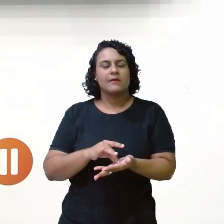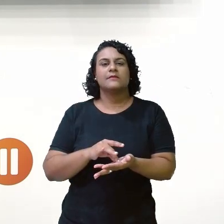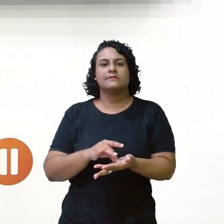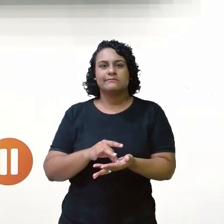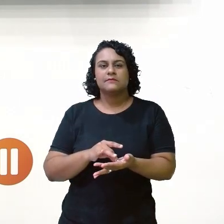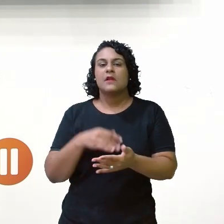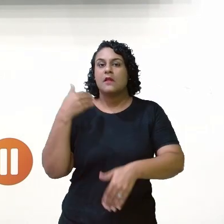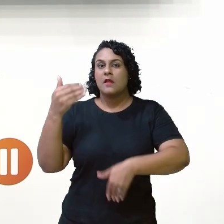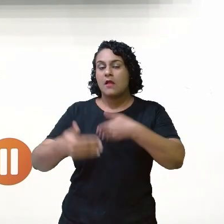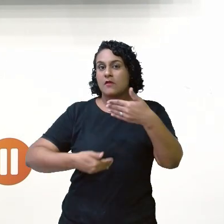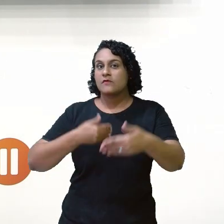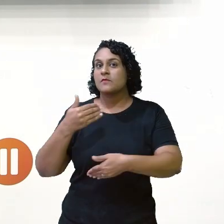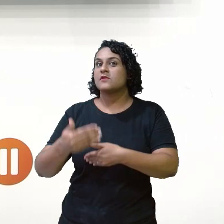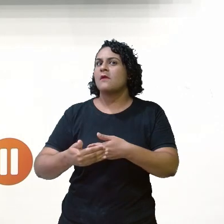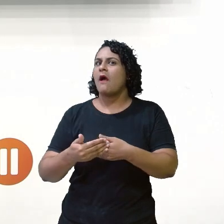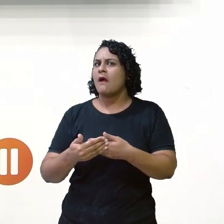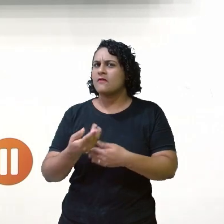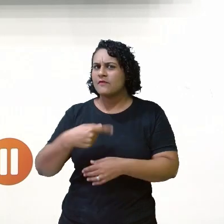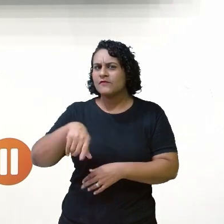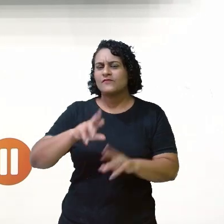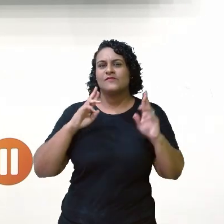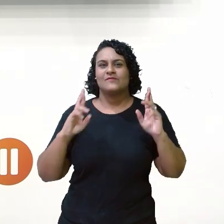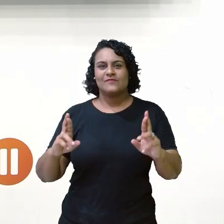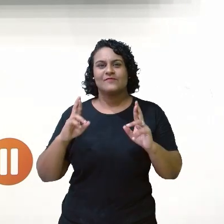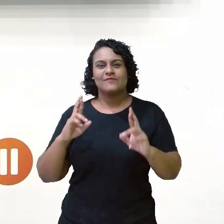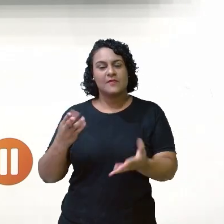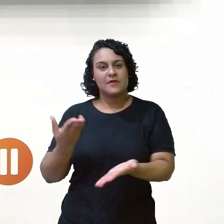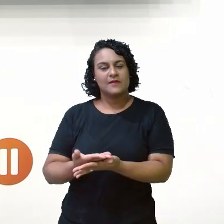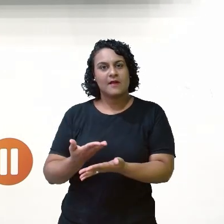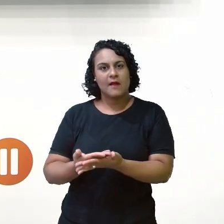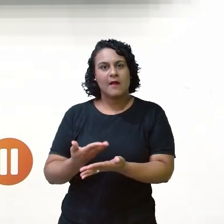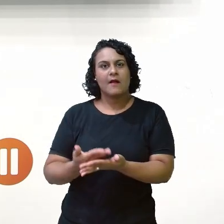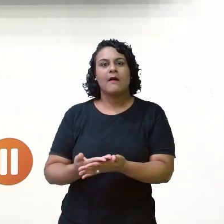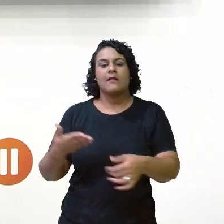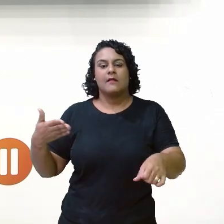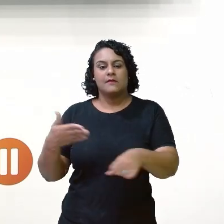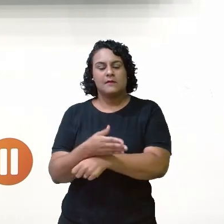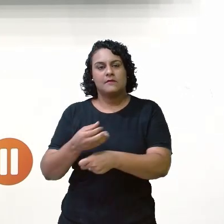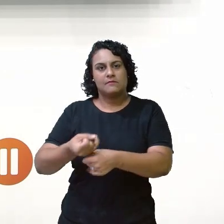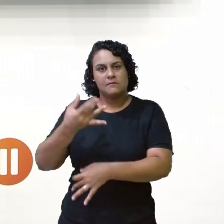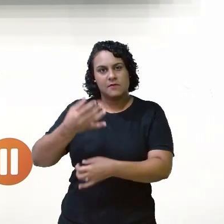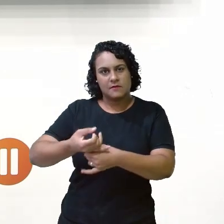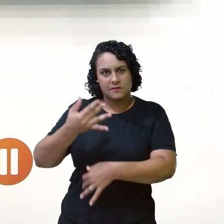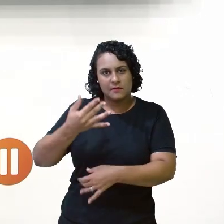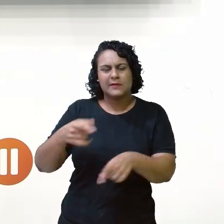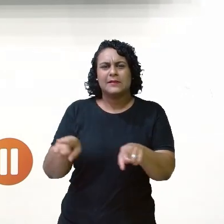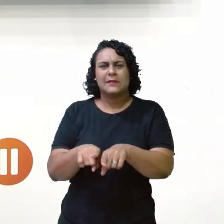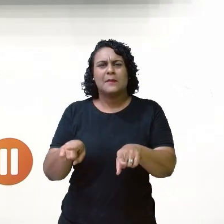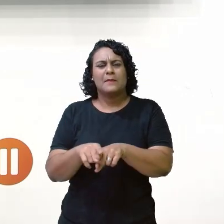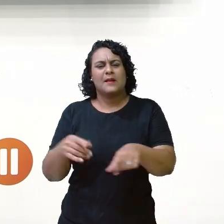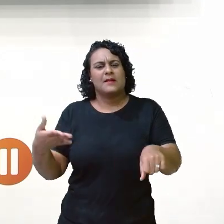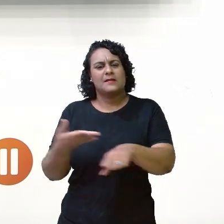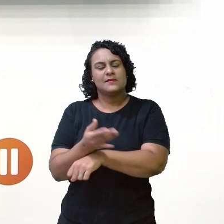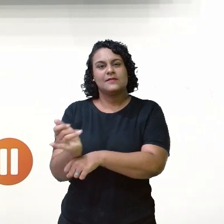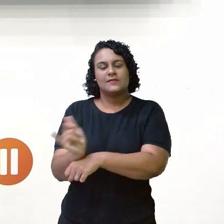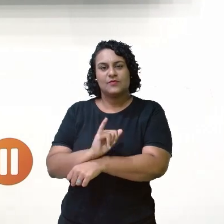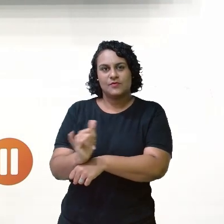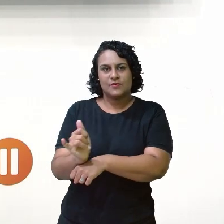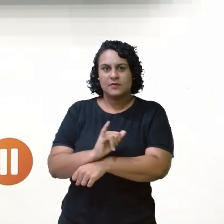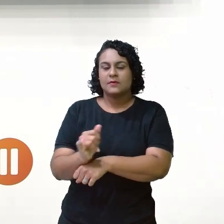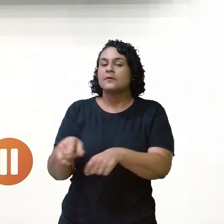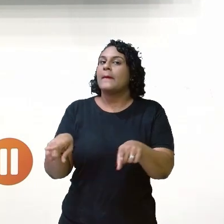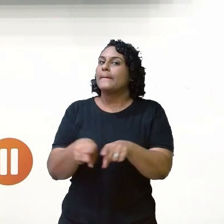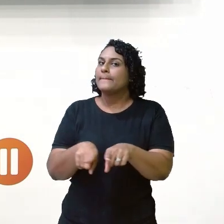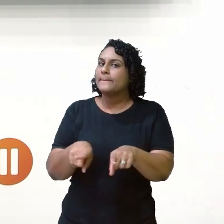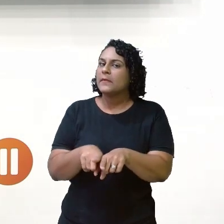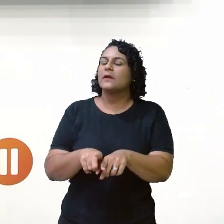com a participação de todos vocês aqui na aula, participando no chat, participando no YouTube, né? Porque também a gente